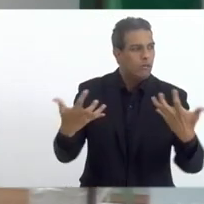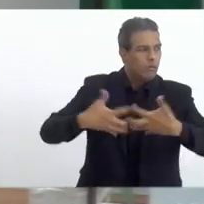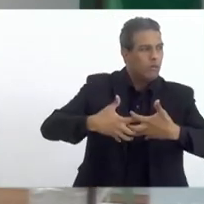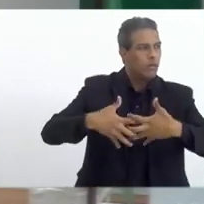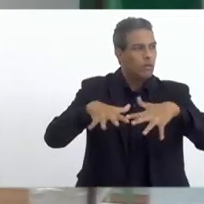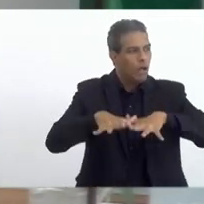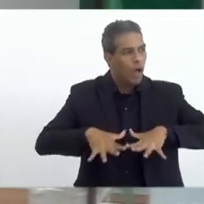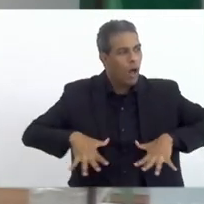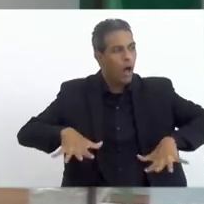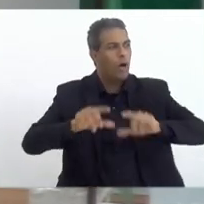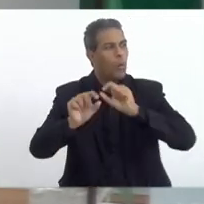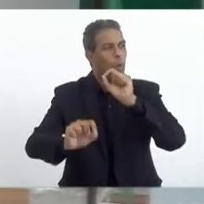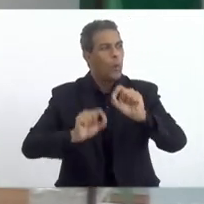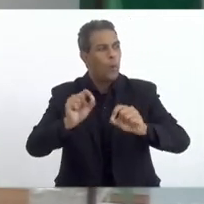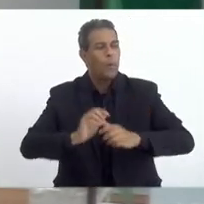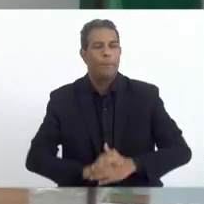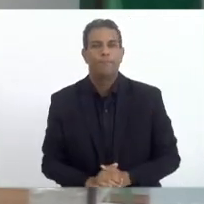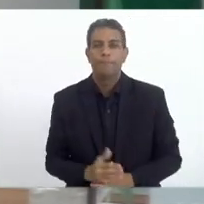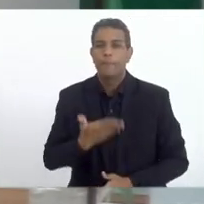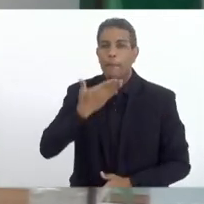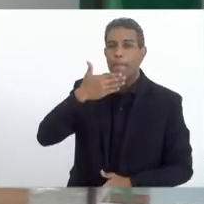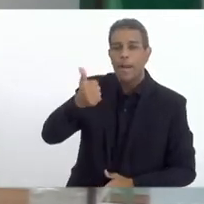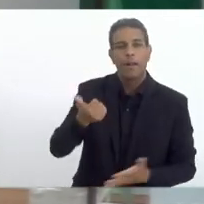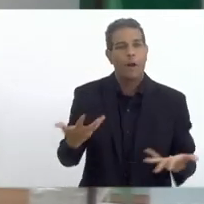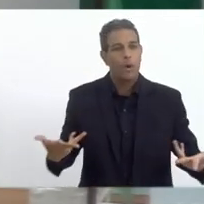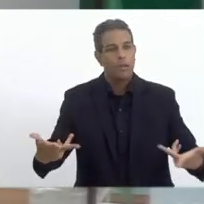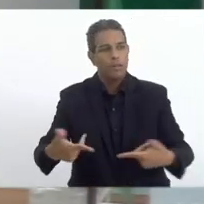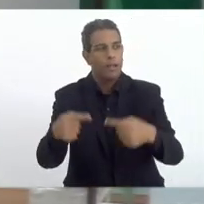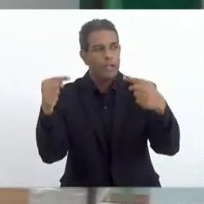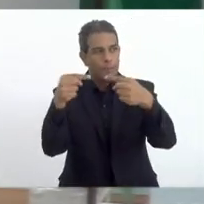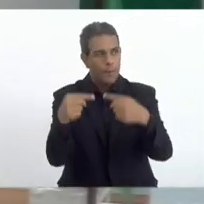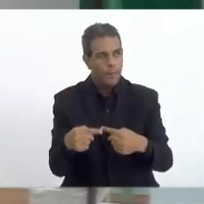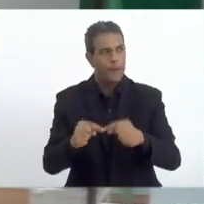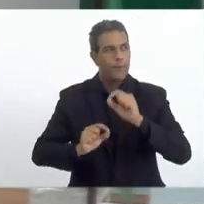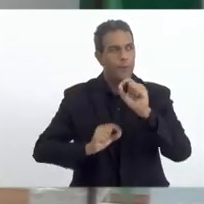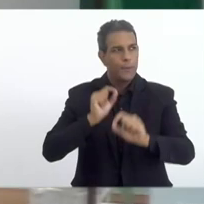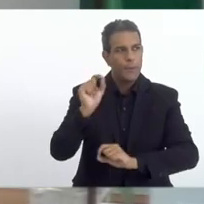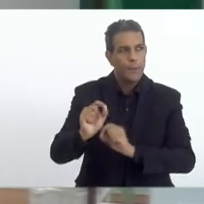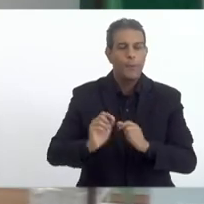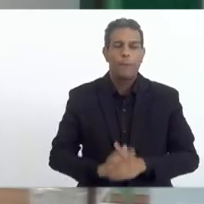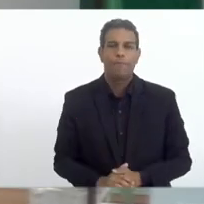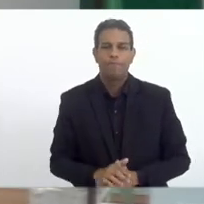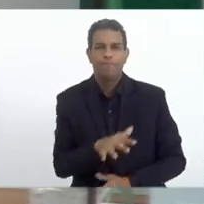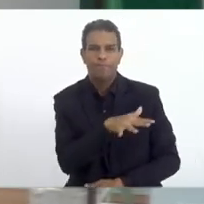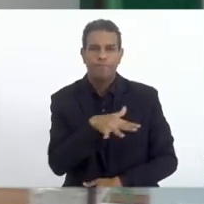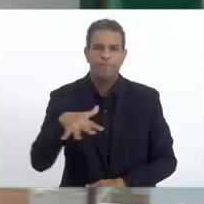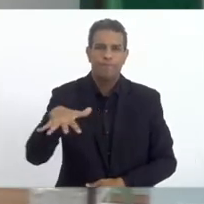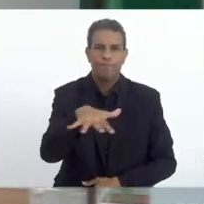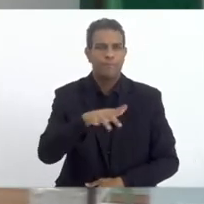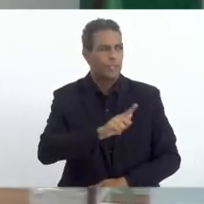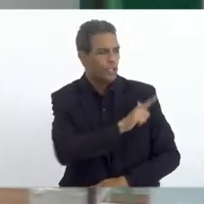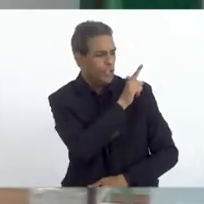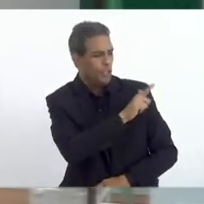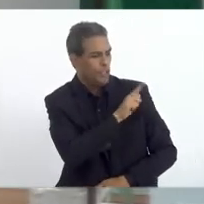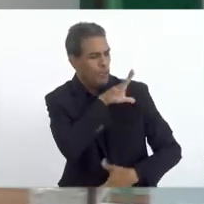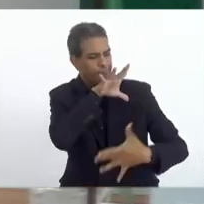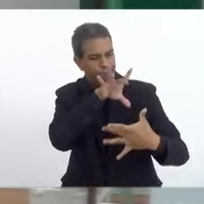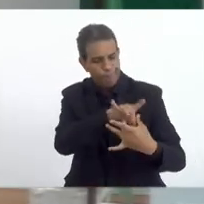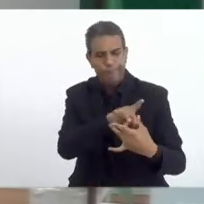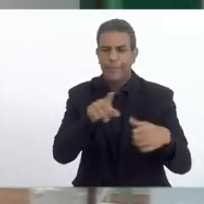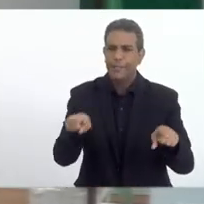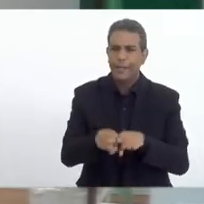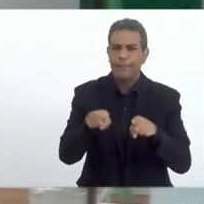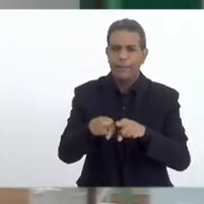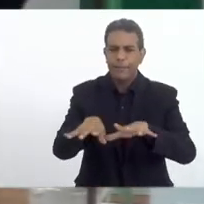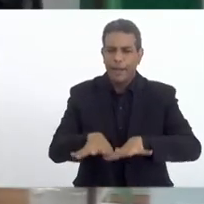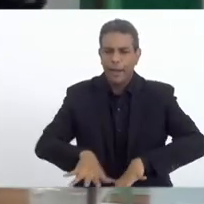suas atividades. É melhorando a qualidade da gestão. No caso dos gestores, da gestão